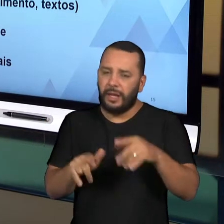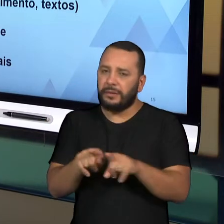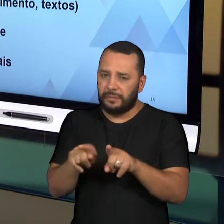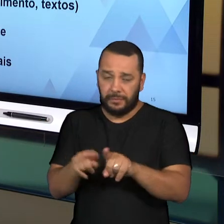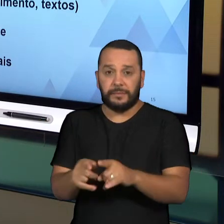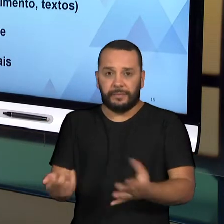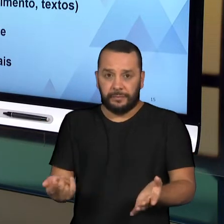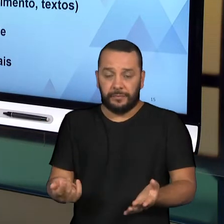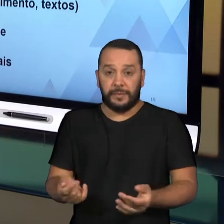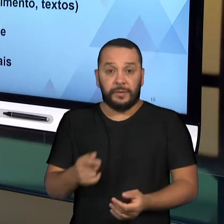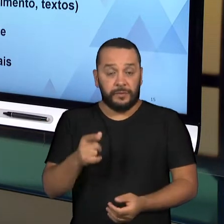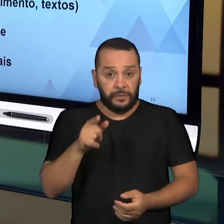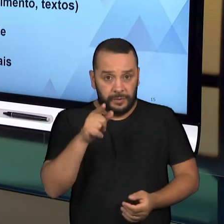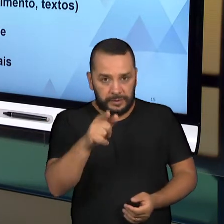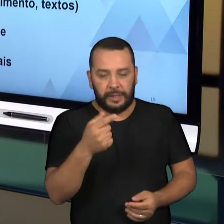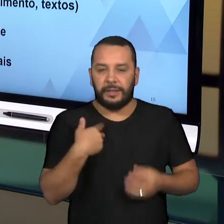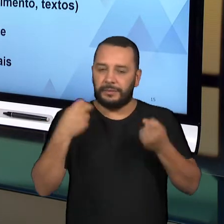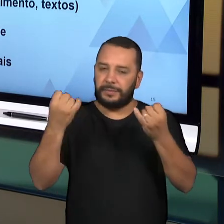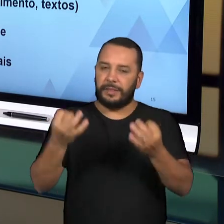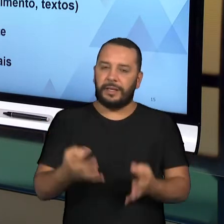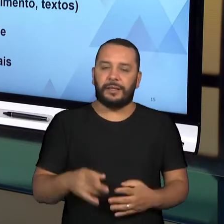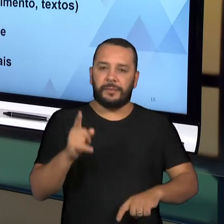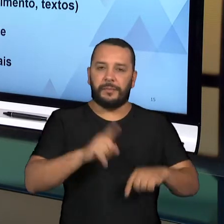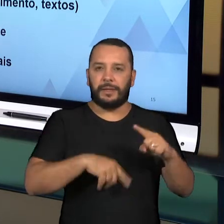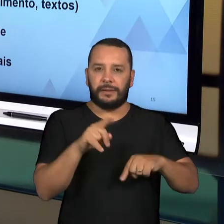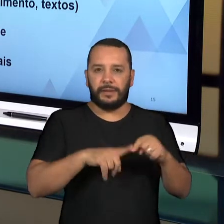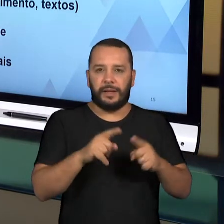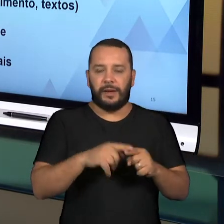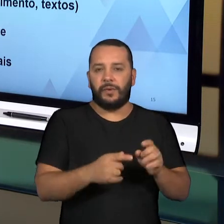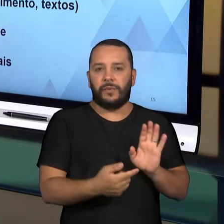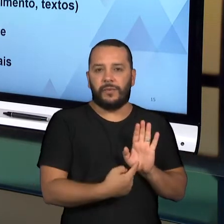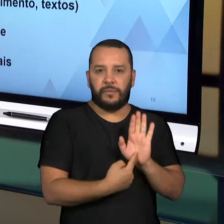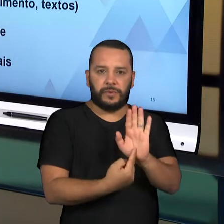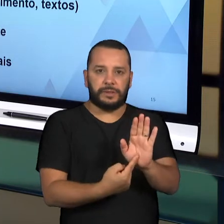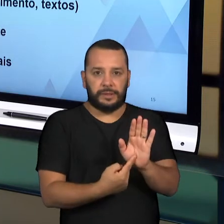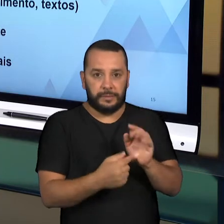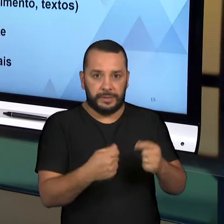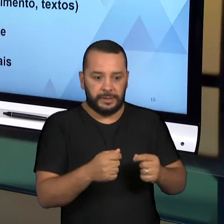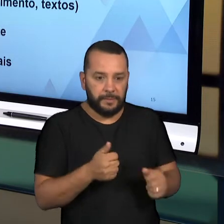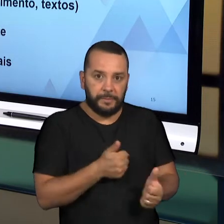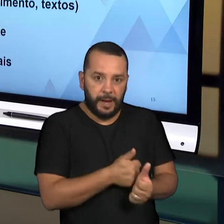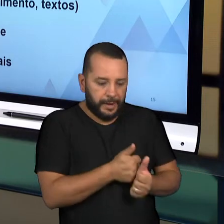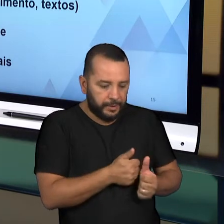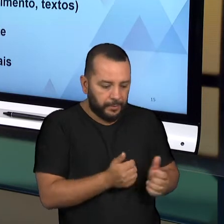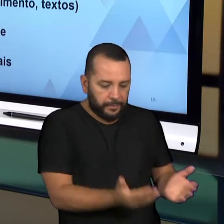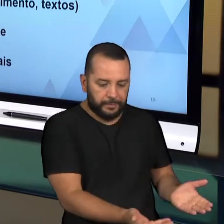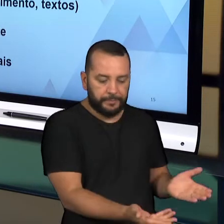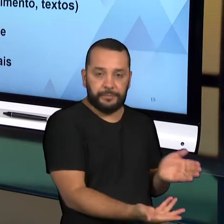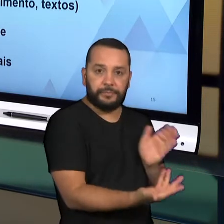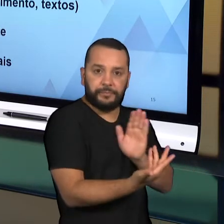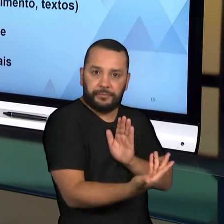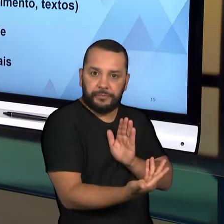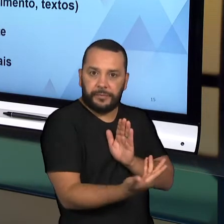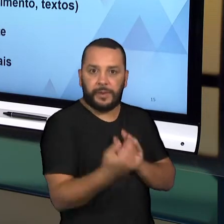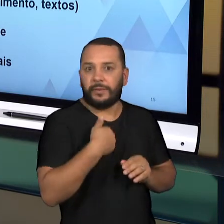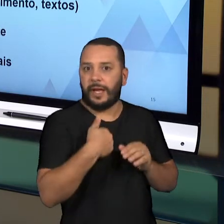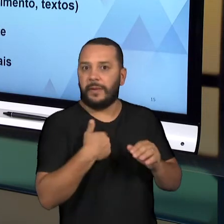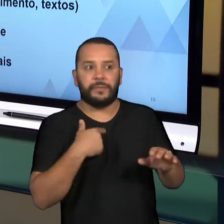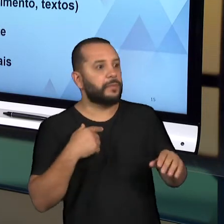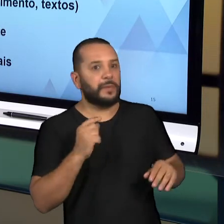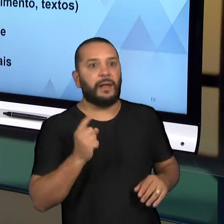material no momento que você está explicando trazendo algum exemplo já deixa ele previamente organizado já deixa ele